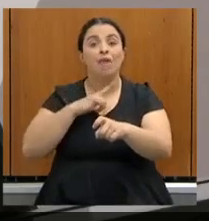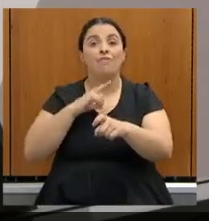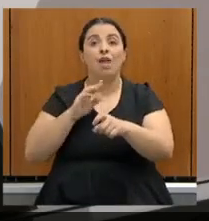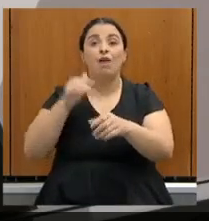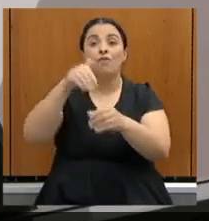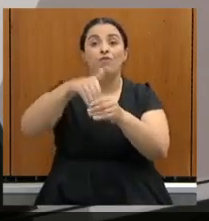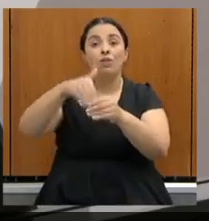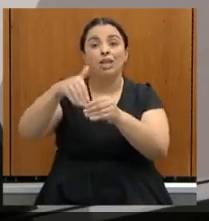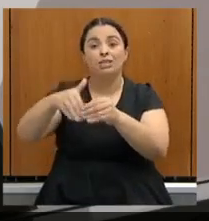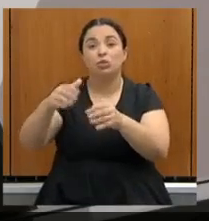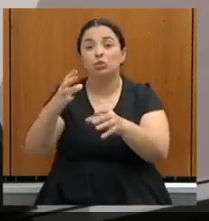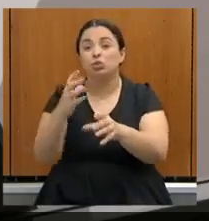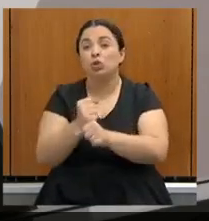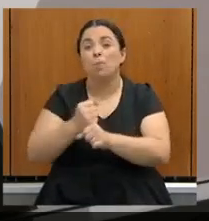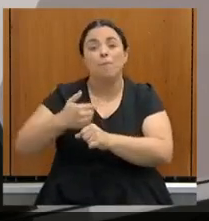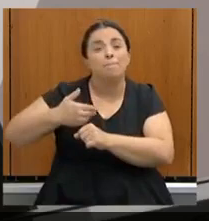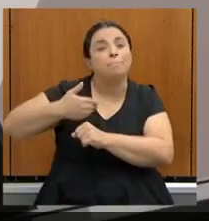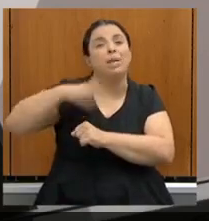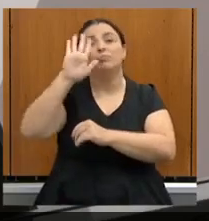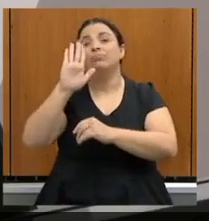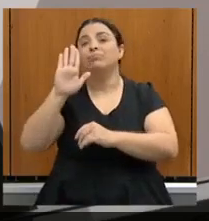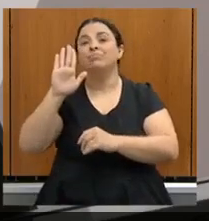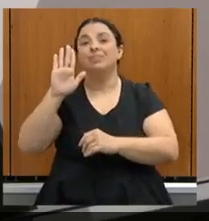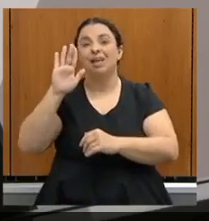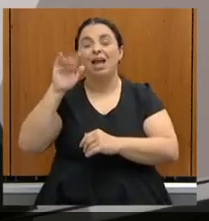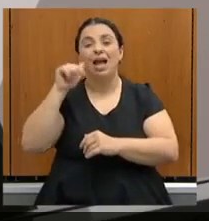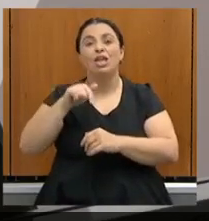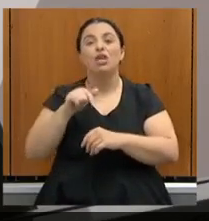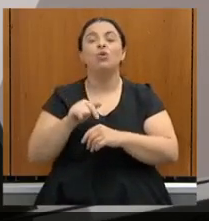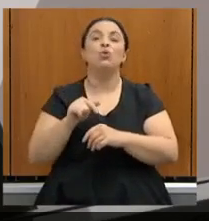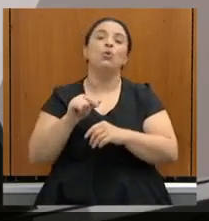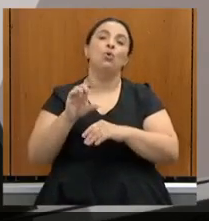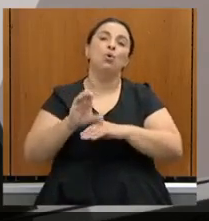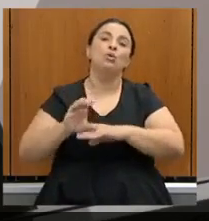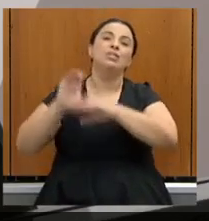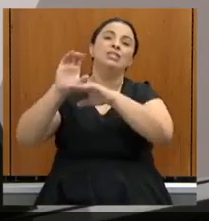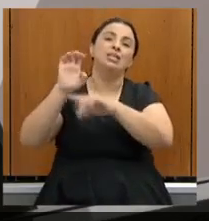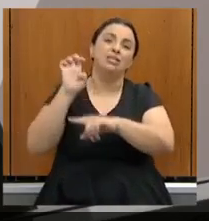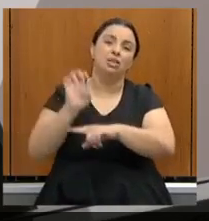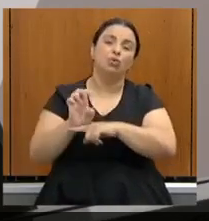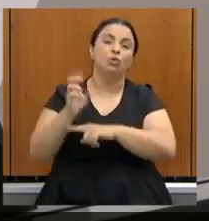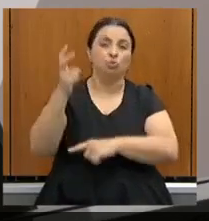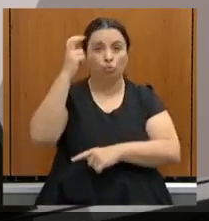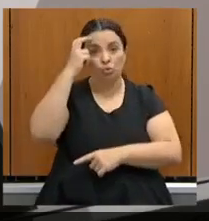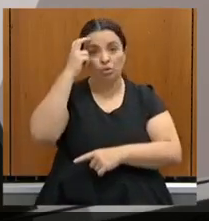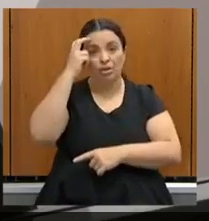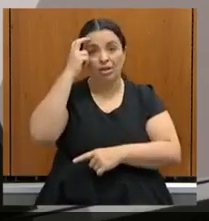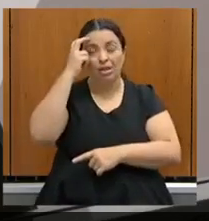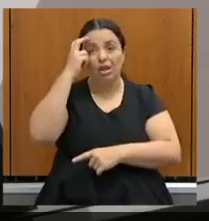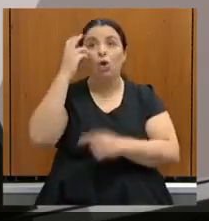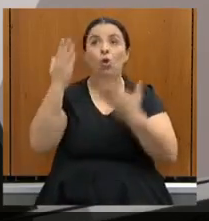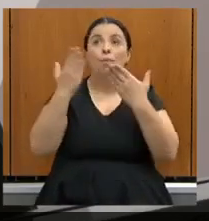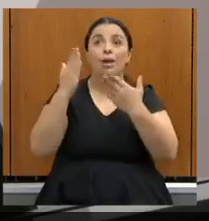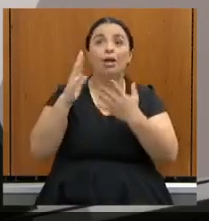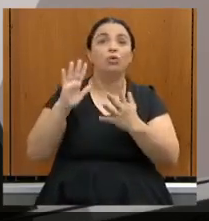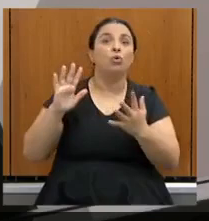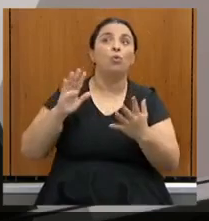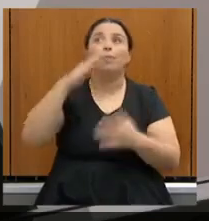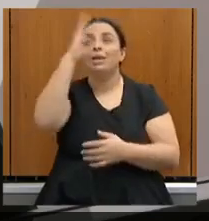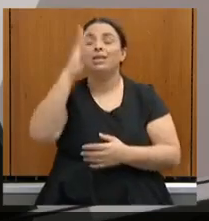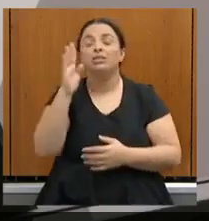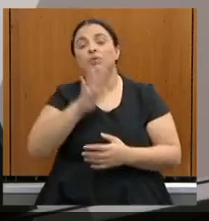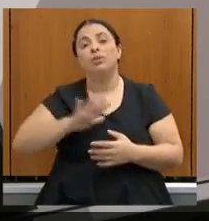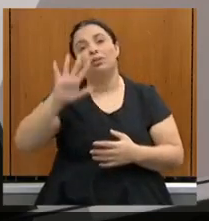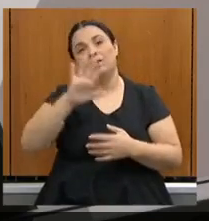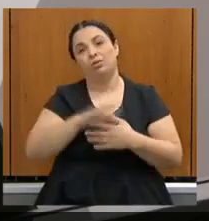histórica de Minas Gerais, do nosso Conselho Estadual de Cultura e do Brasil. O último e